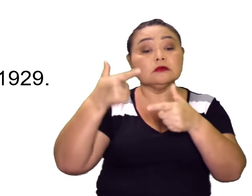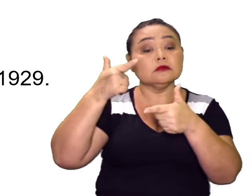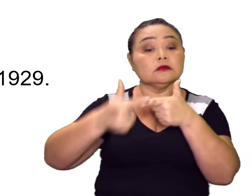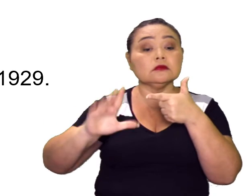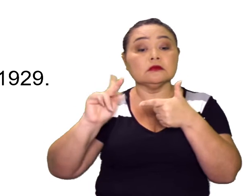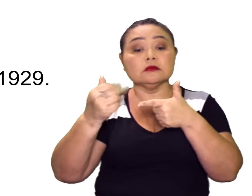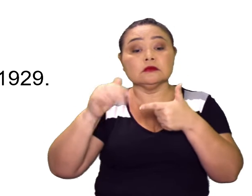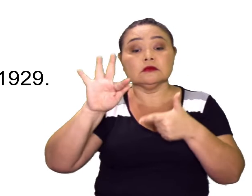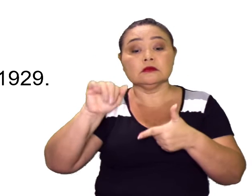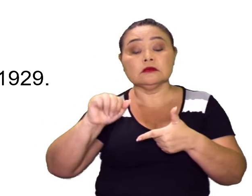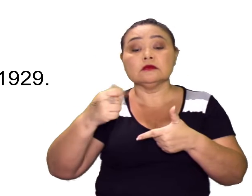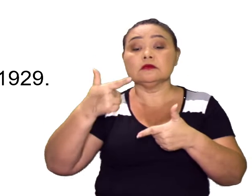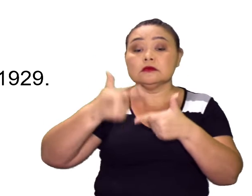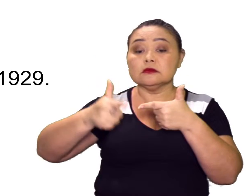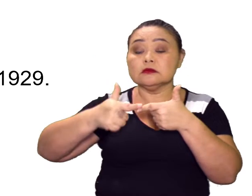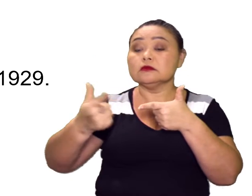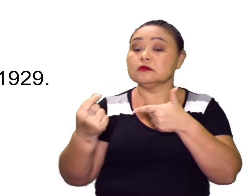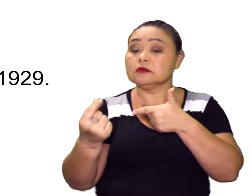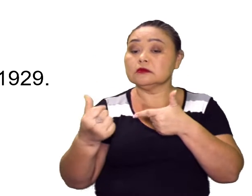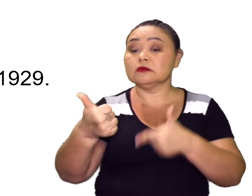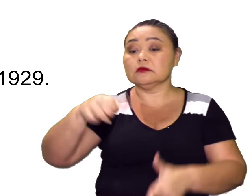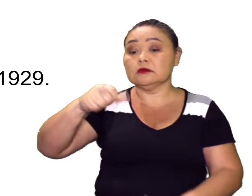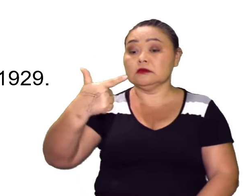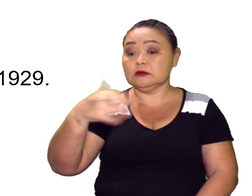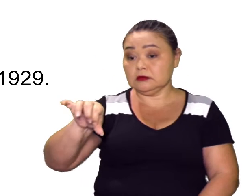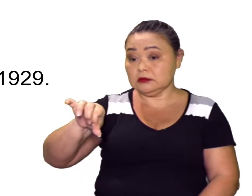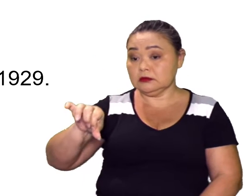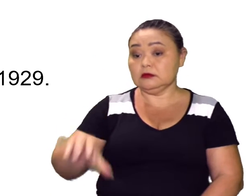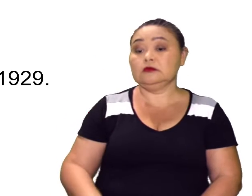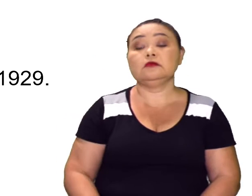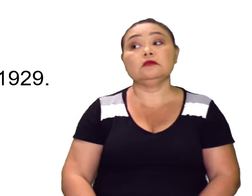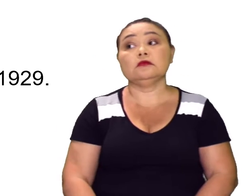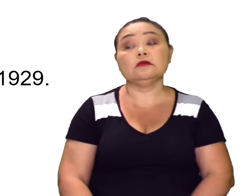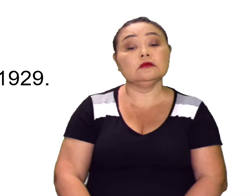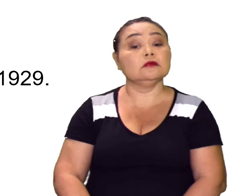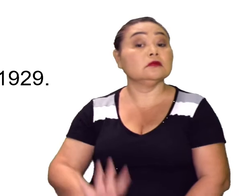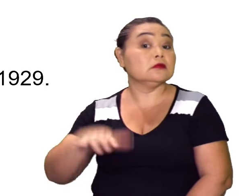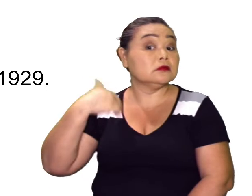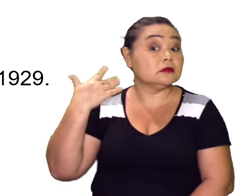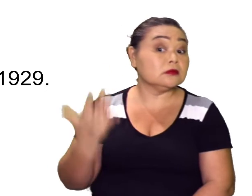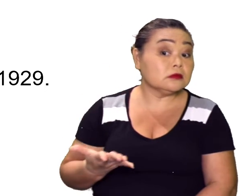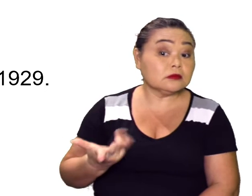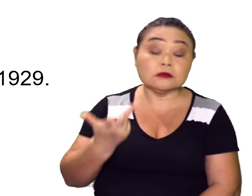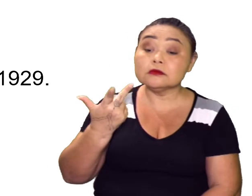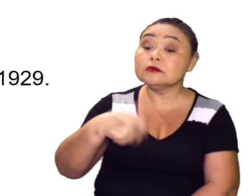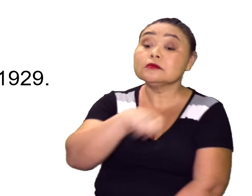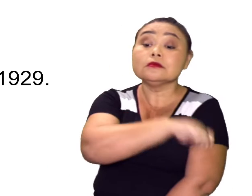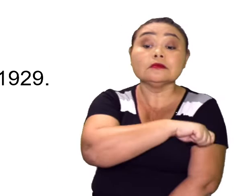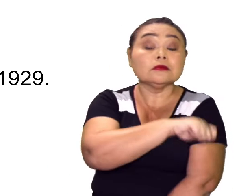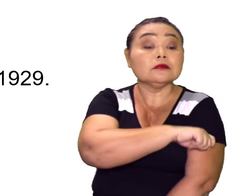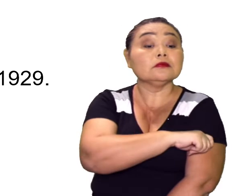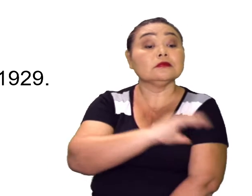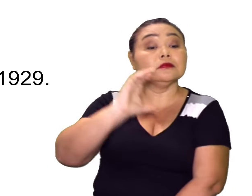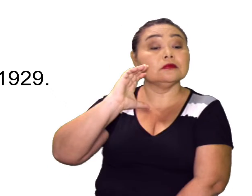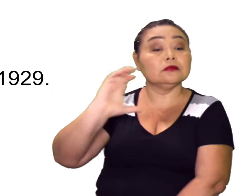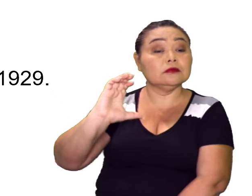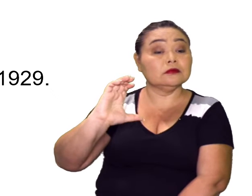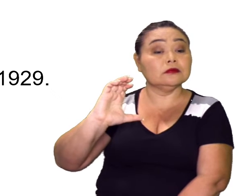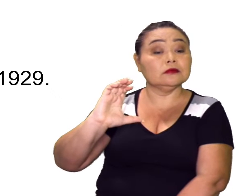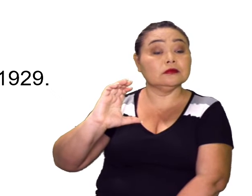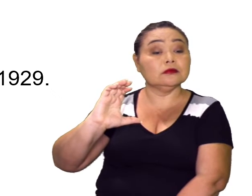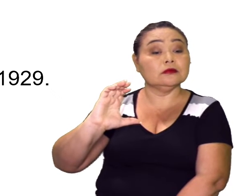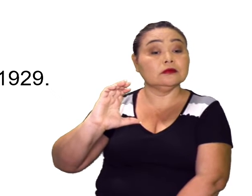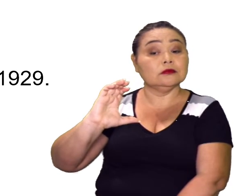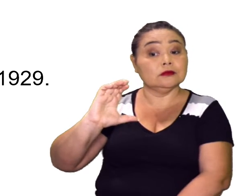Guerra da Cisplatina e crise econômica de 29. Claro que o aluno vai lembrar que a questão